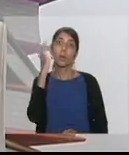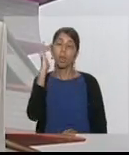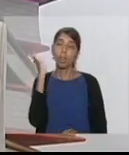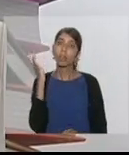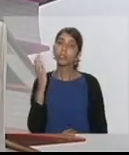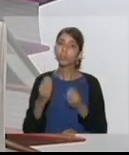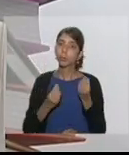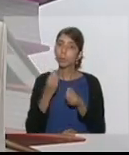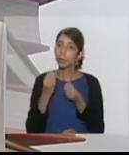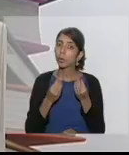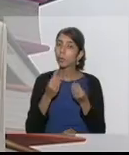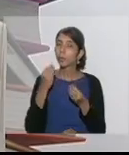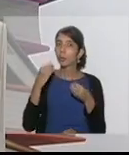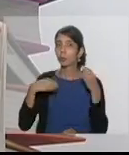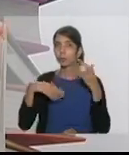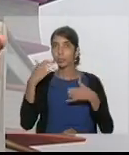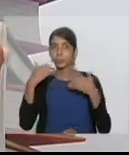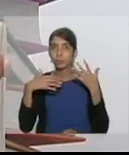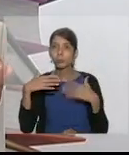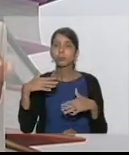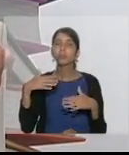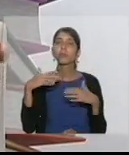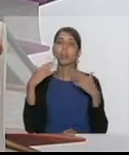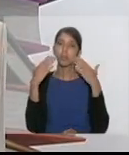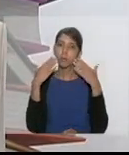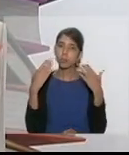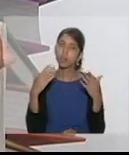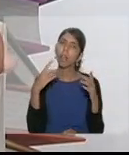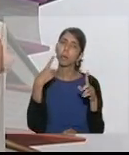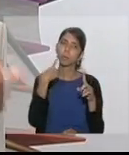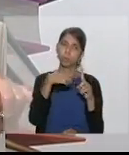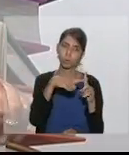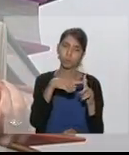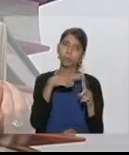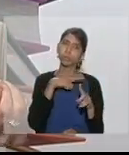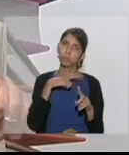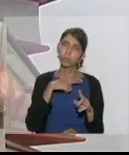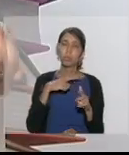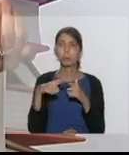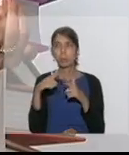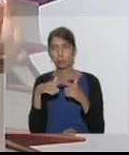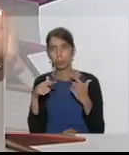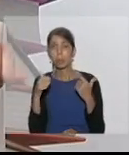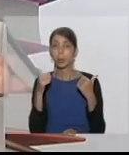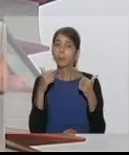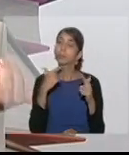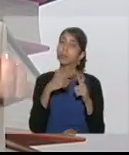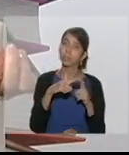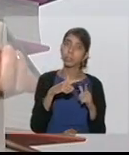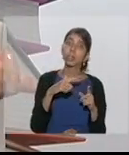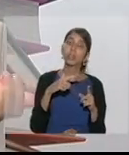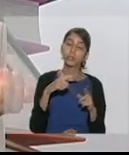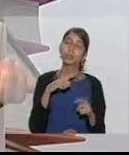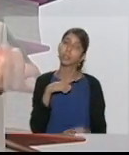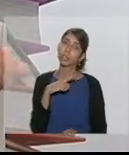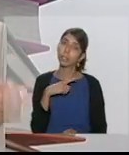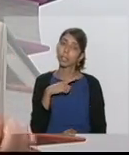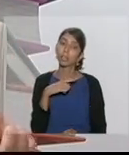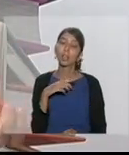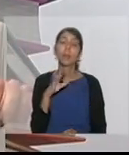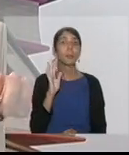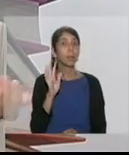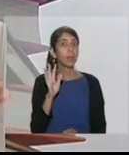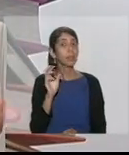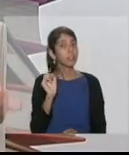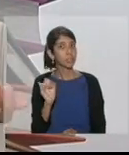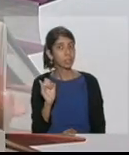minha forma de falar foi mostrar o lado positivo, mesmo diante da adversidade, e mostrar que o lado positivo só